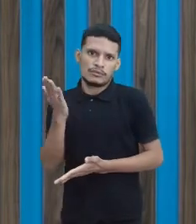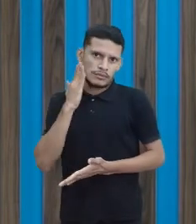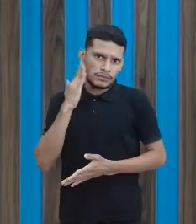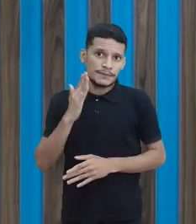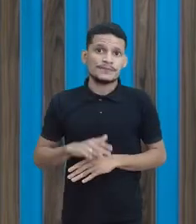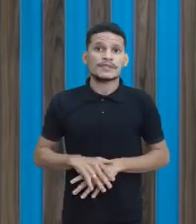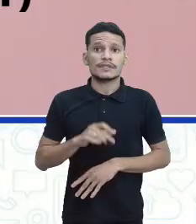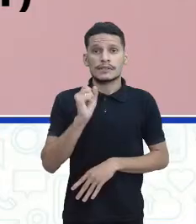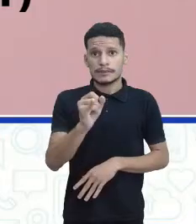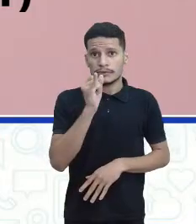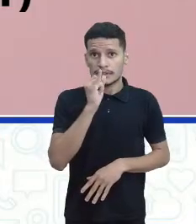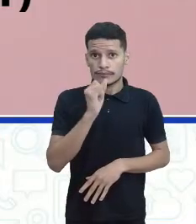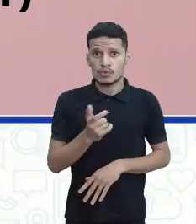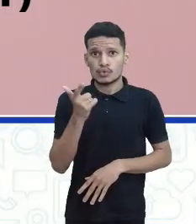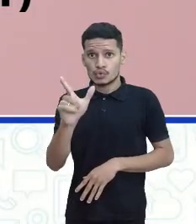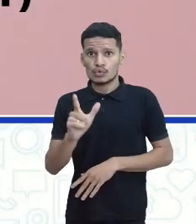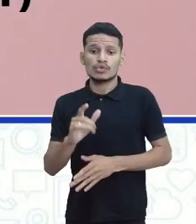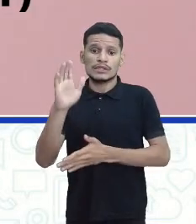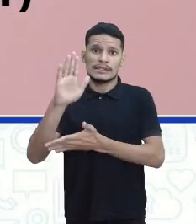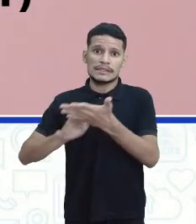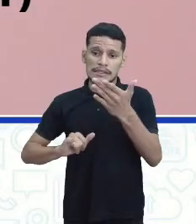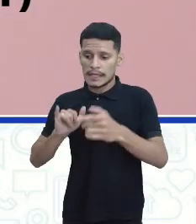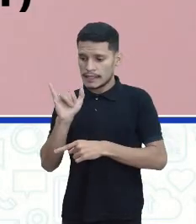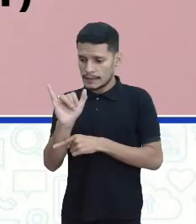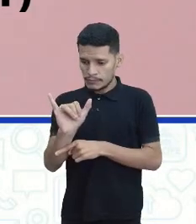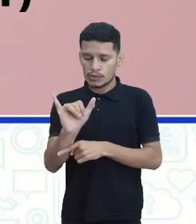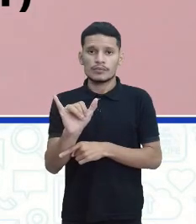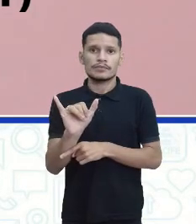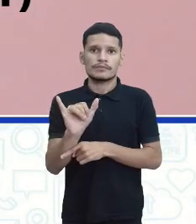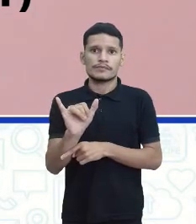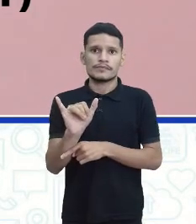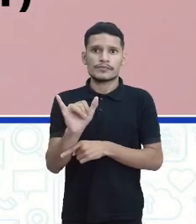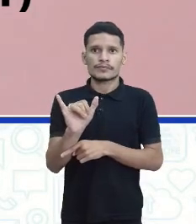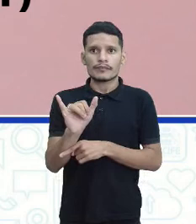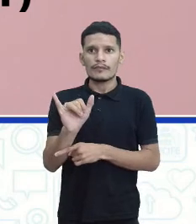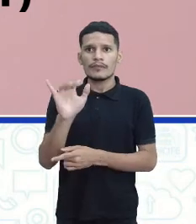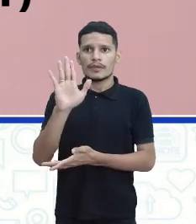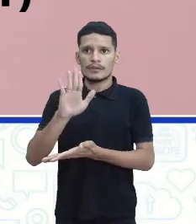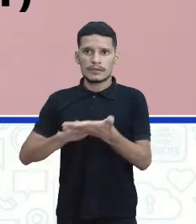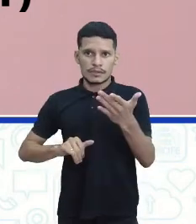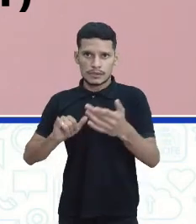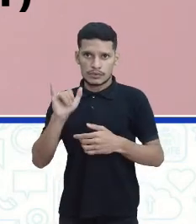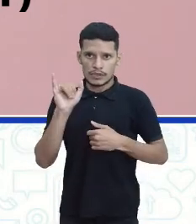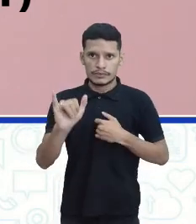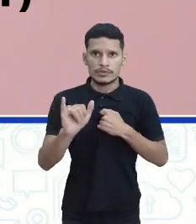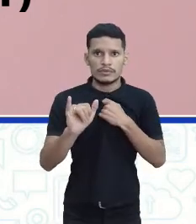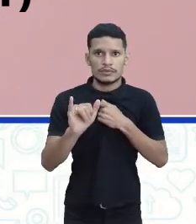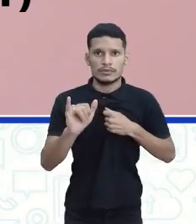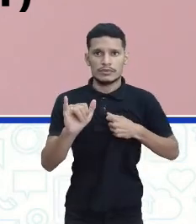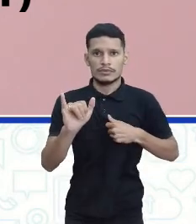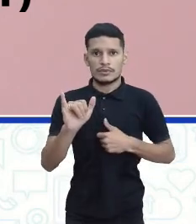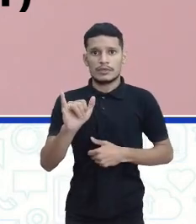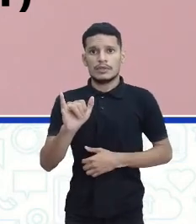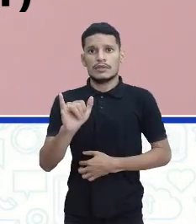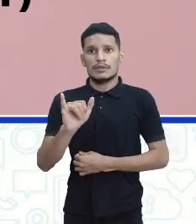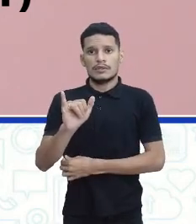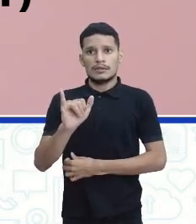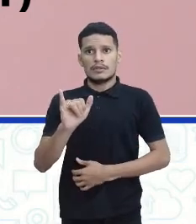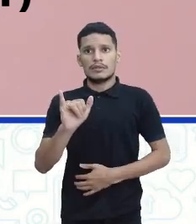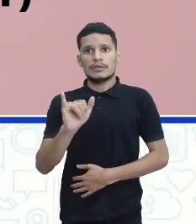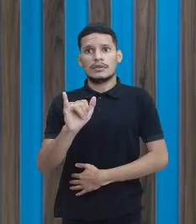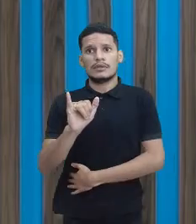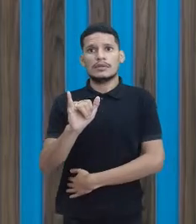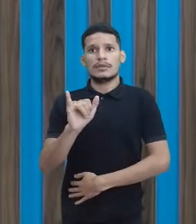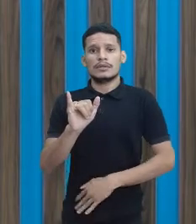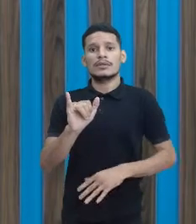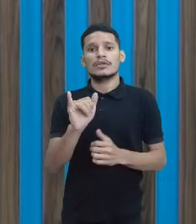gente vai fazer? A gente vai retirar o Y, ó, retirou o Y, e acrescentamos o I para o lugar do Y